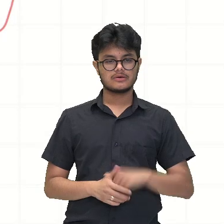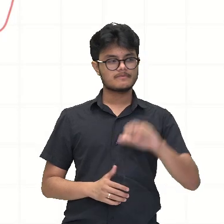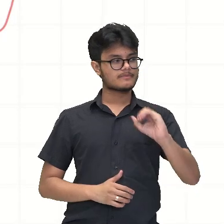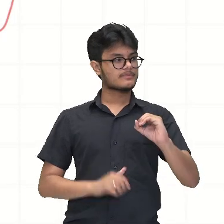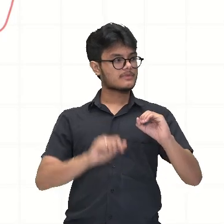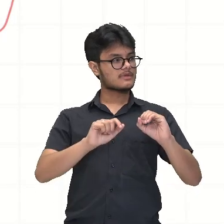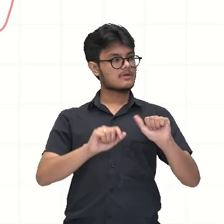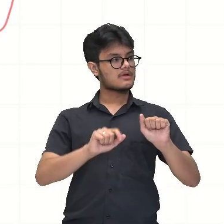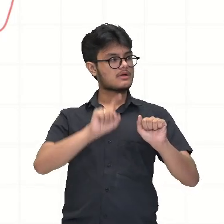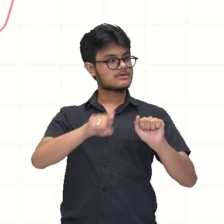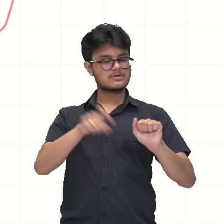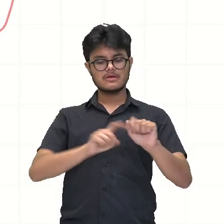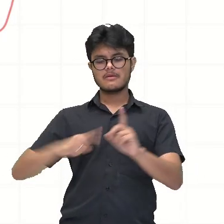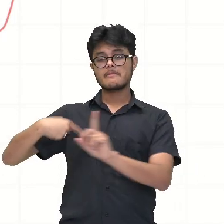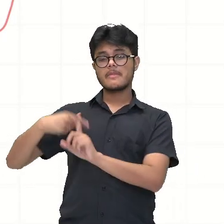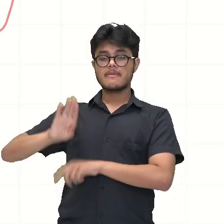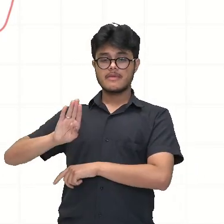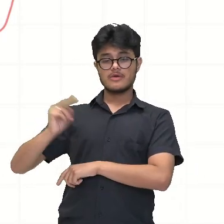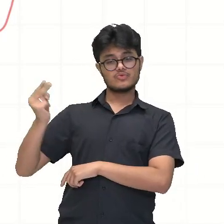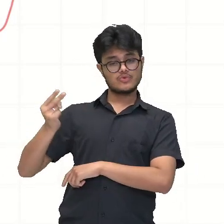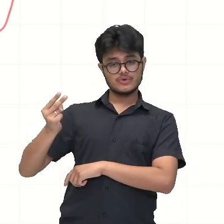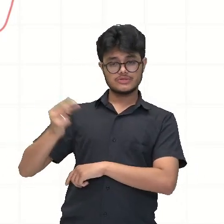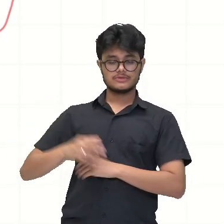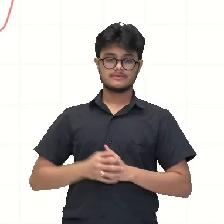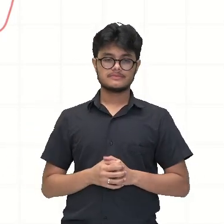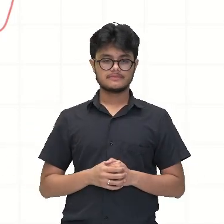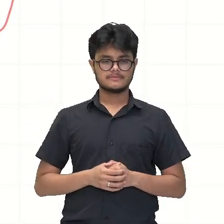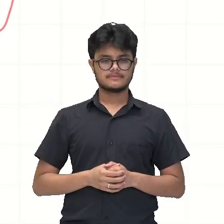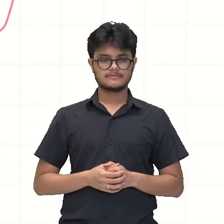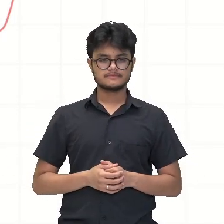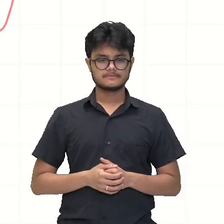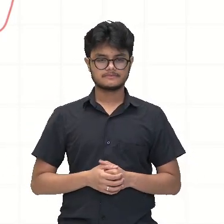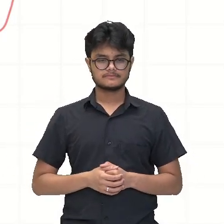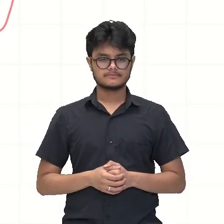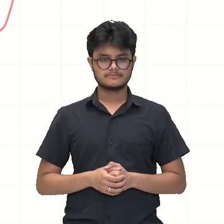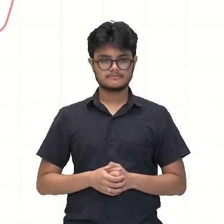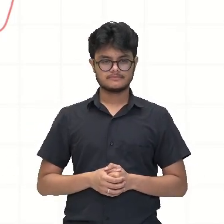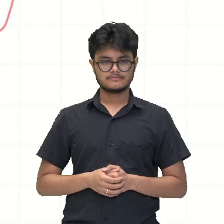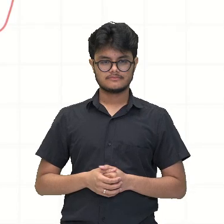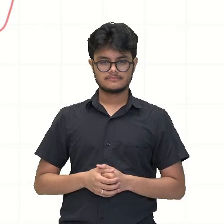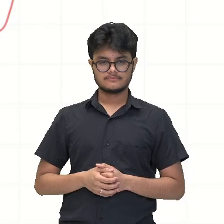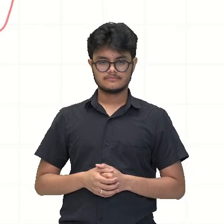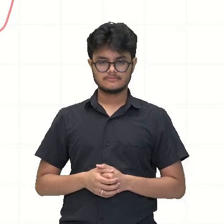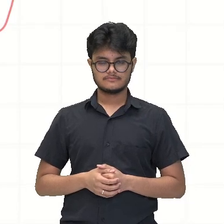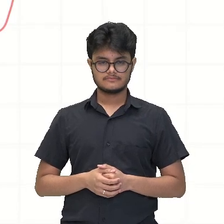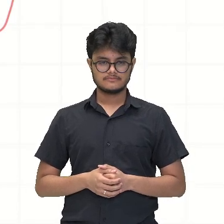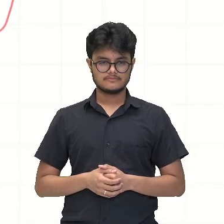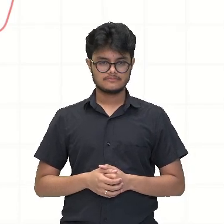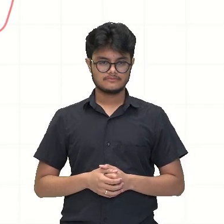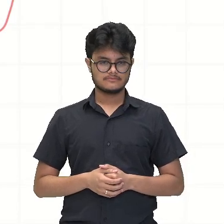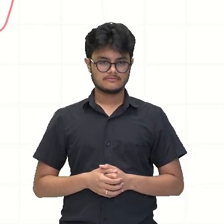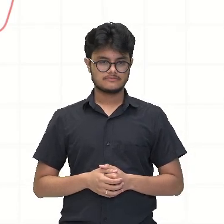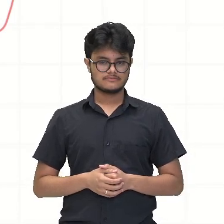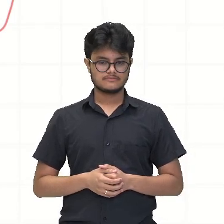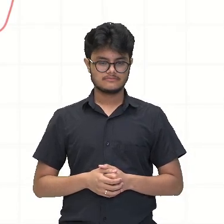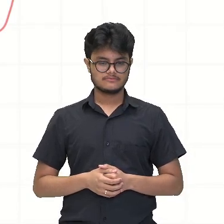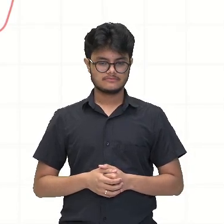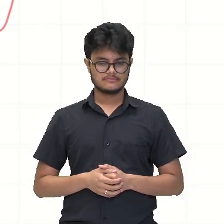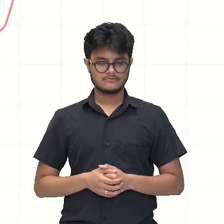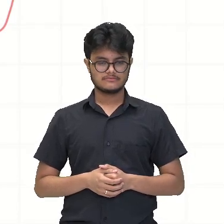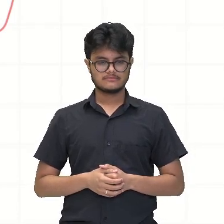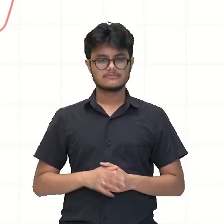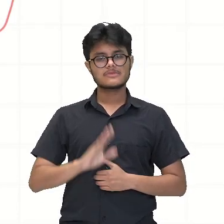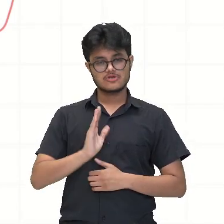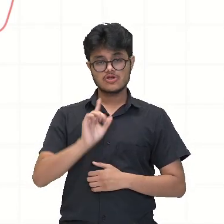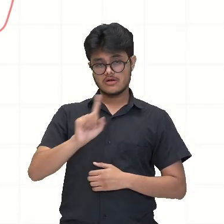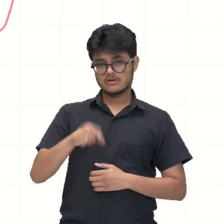2. Então, só estaria faltando a gente calcular esse ax aqui. Mas a gente já poderia cancelar